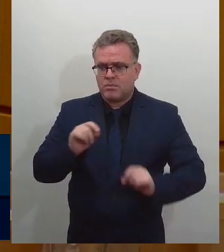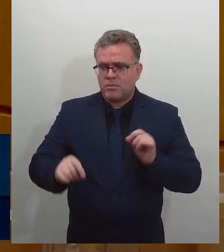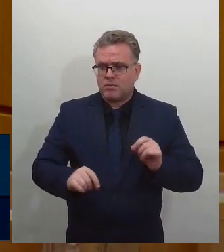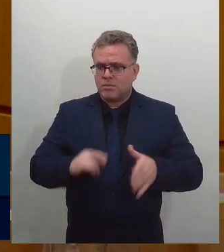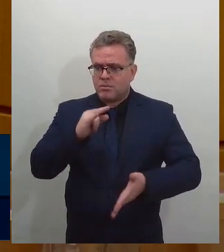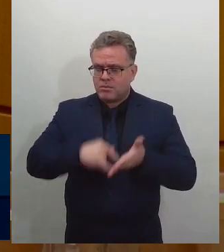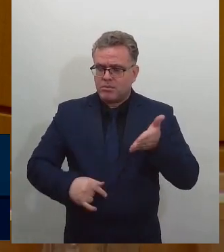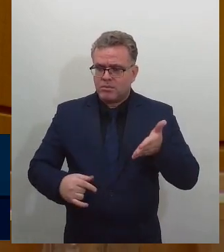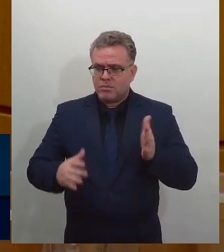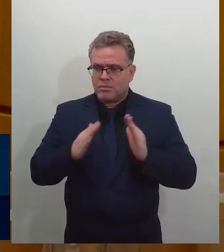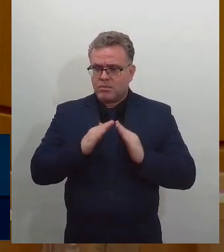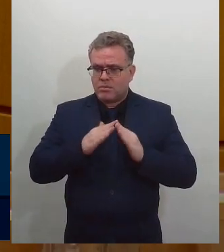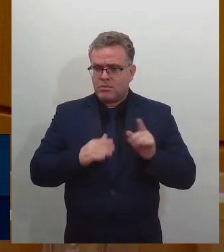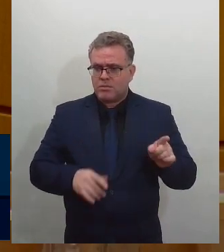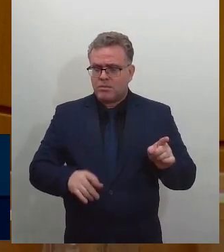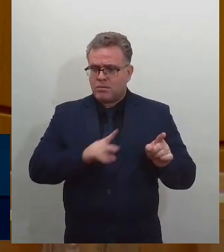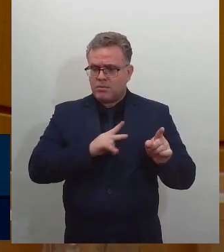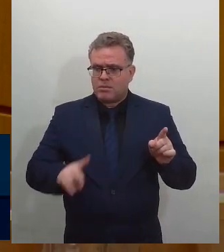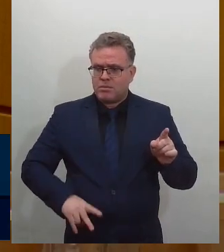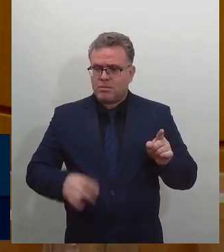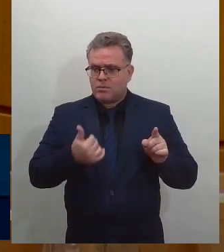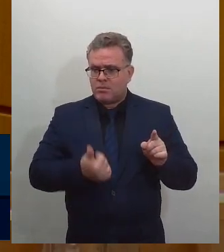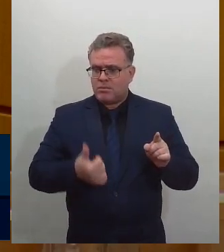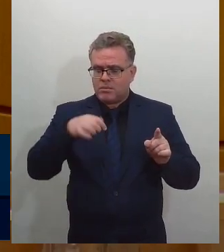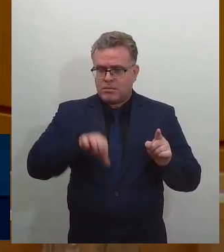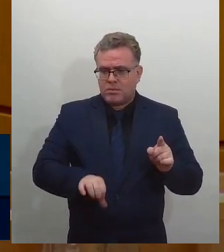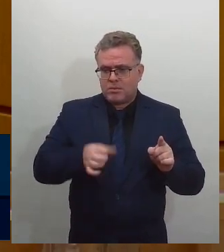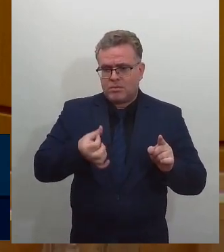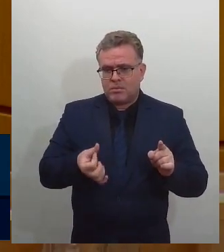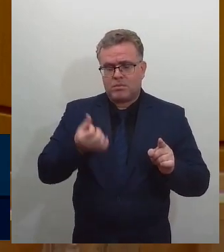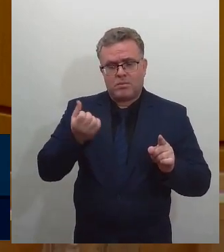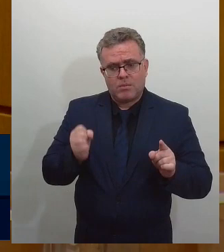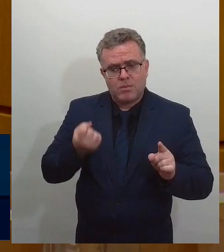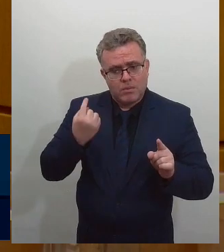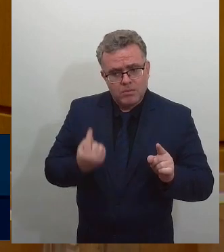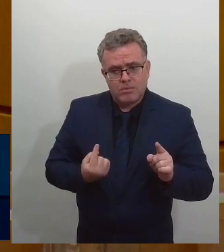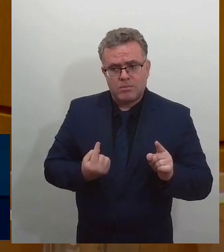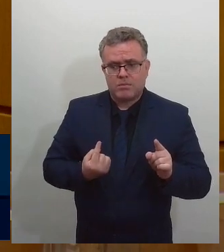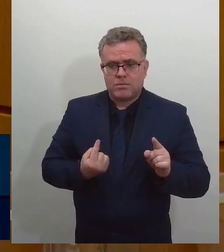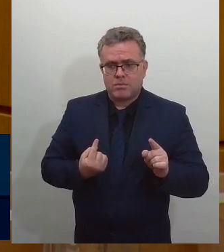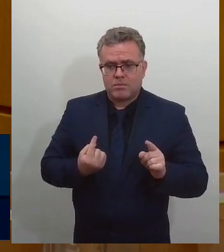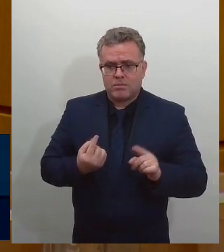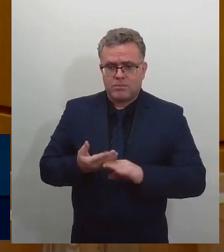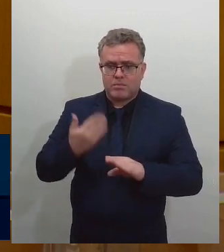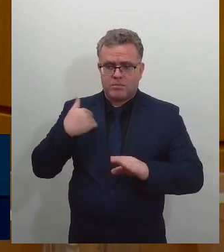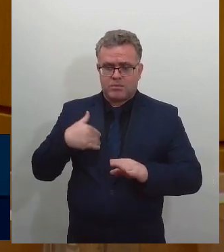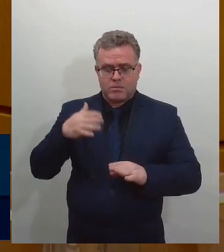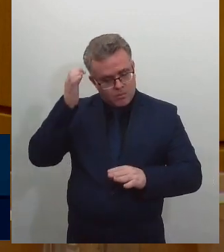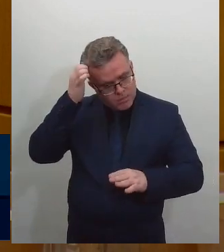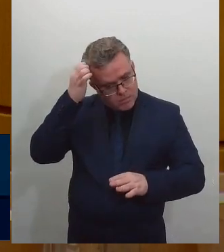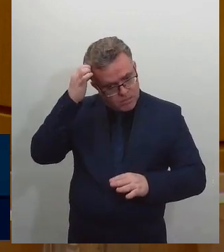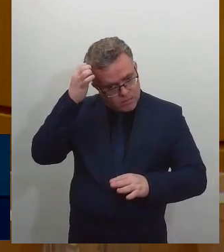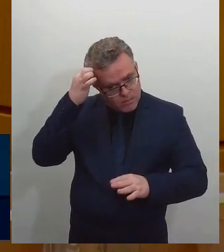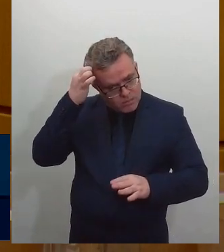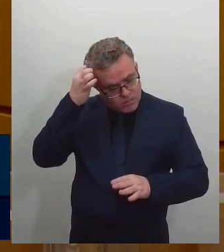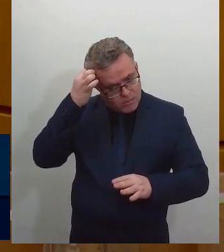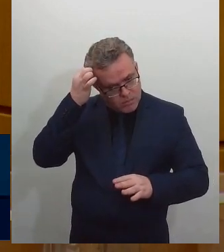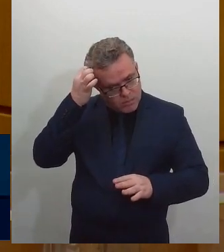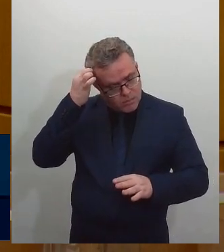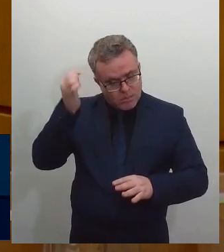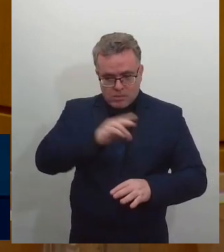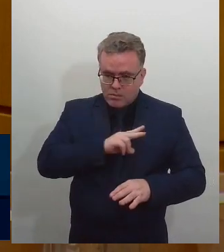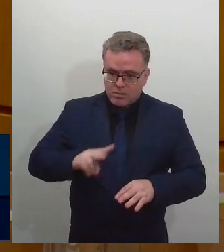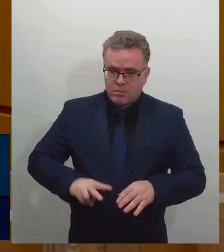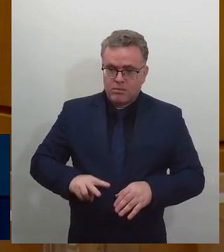vereador em 1968. Já é falecido, o vereador participou de um governo itinerante